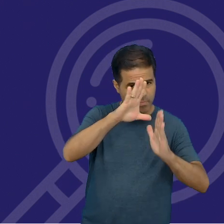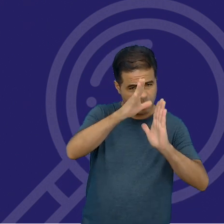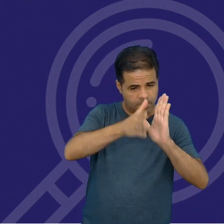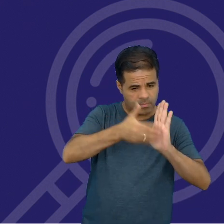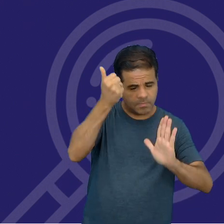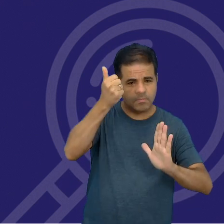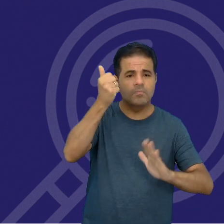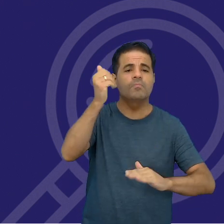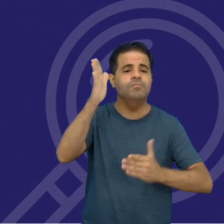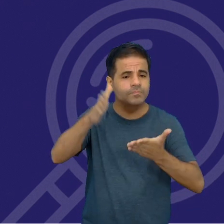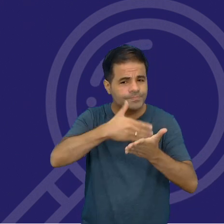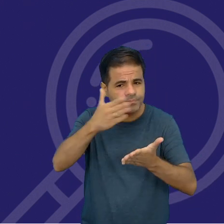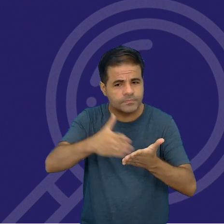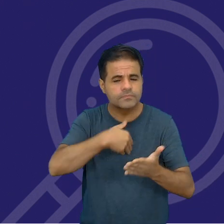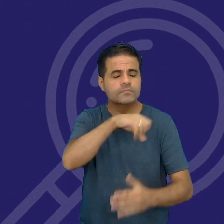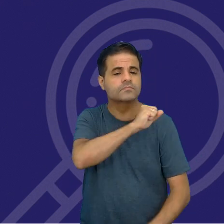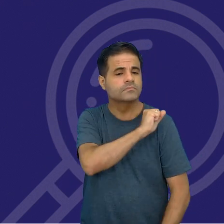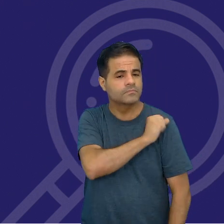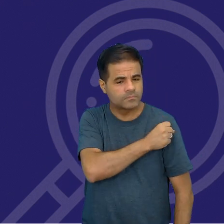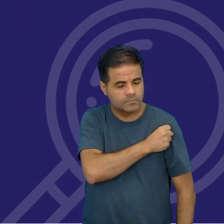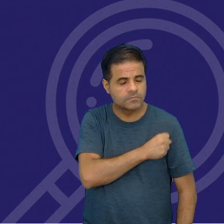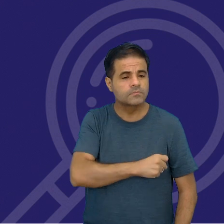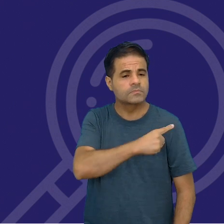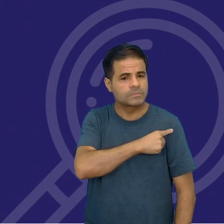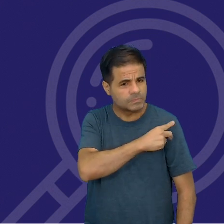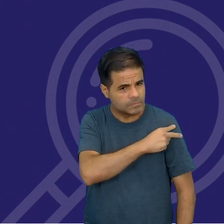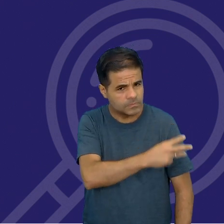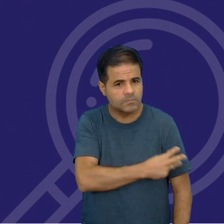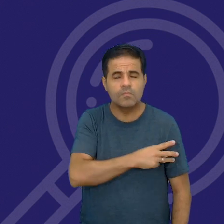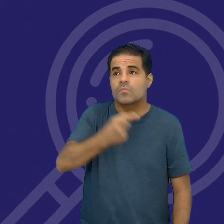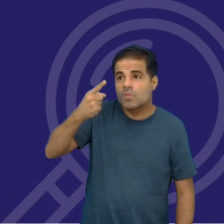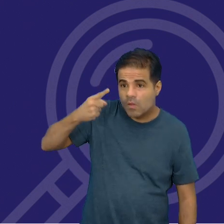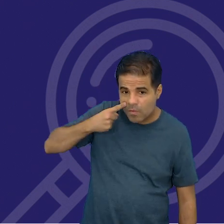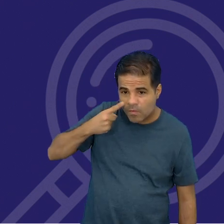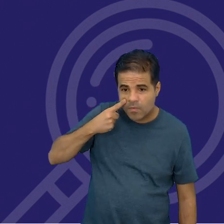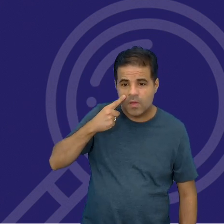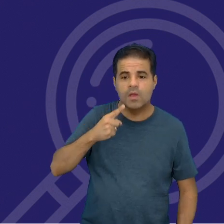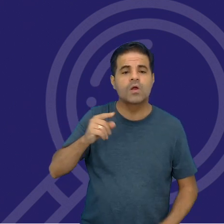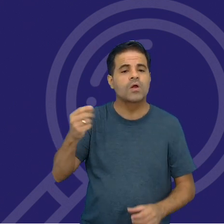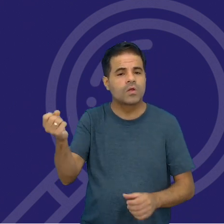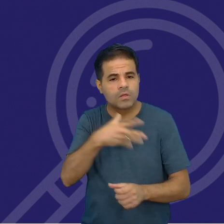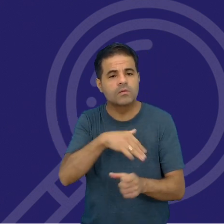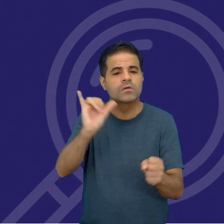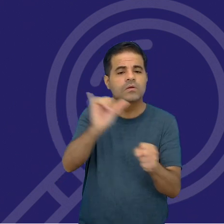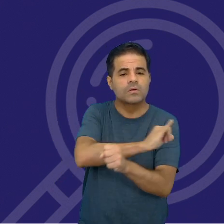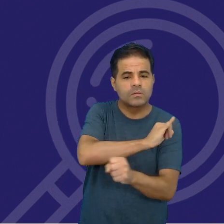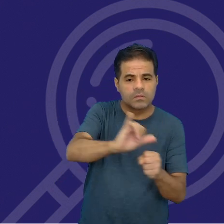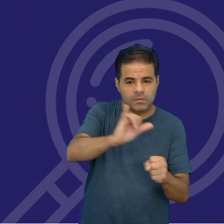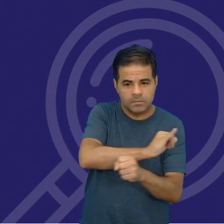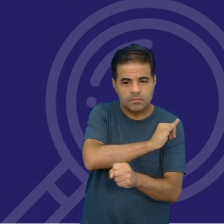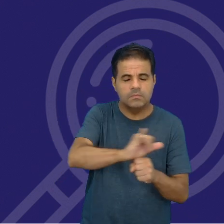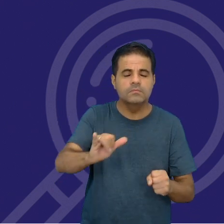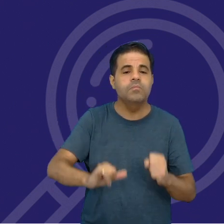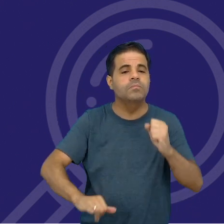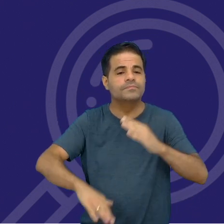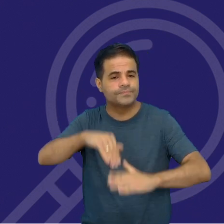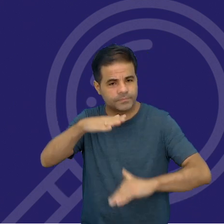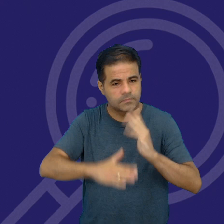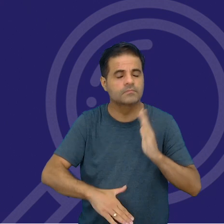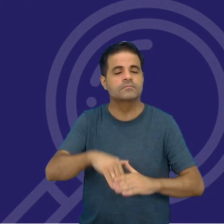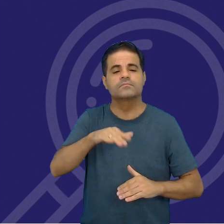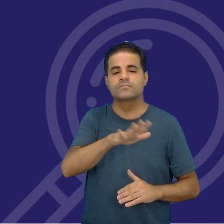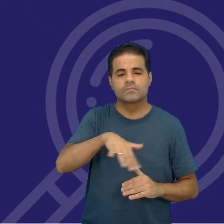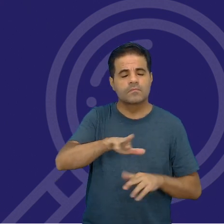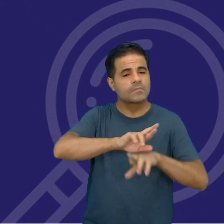caderno Currículo em Ação do 8º ano do ensino fundamental. Veja como ambos os cadernos trazem discussões semelhantes, porém com